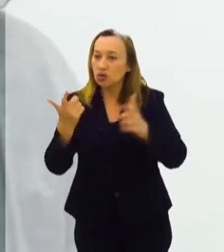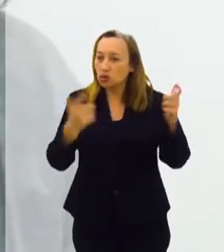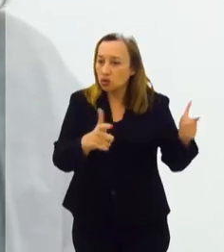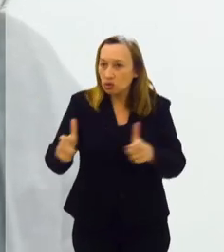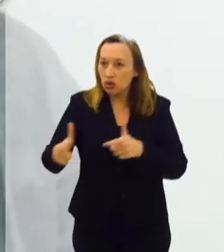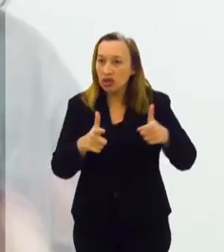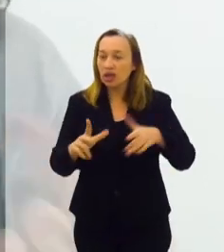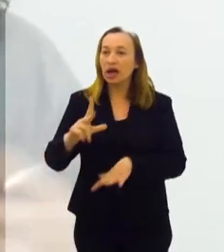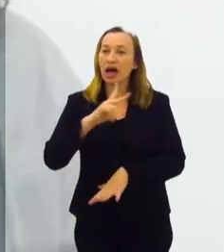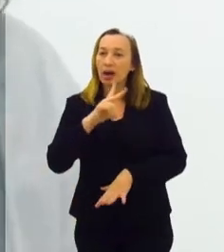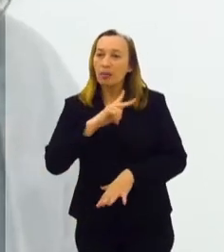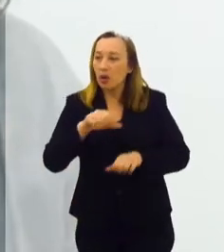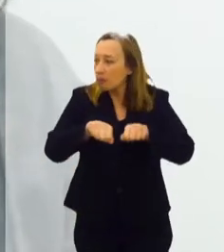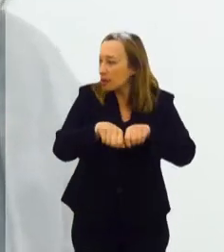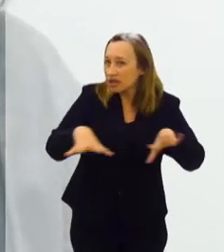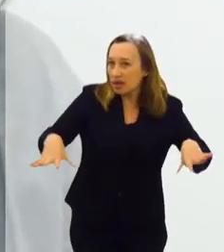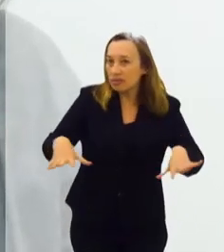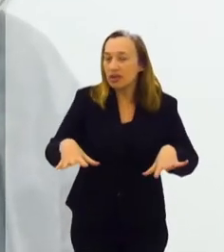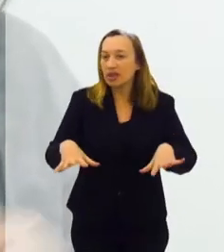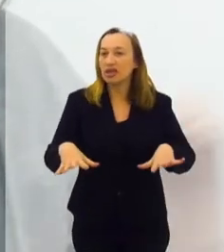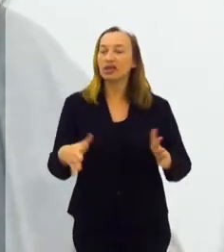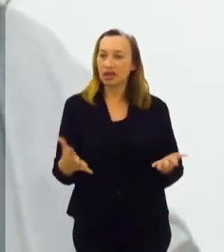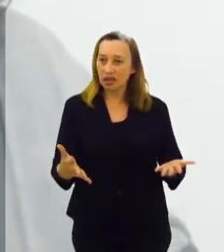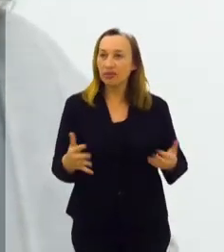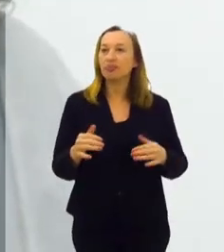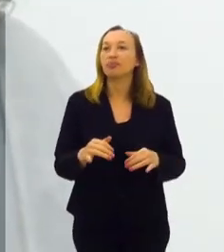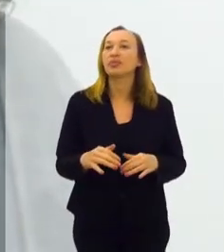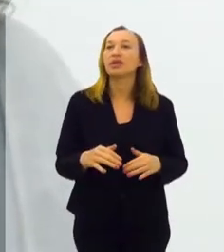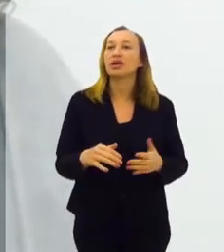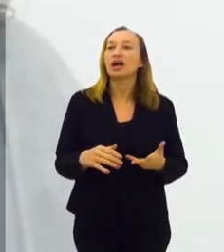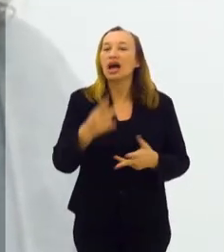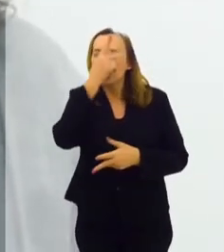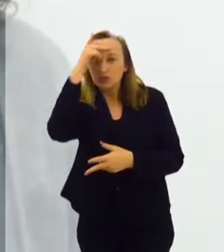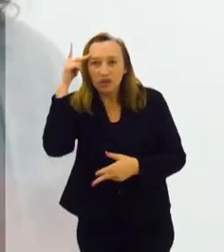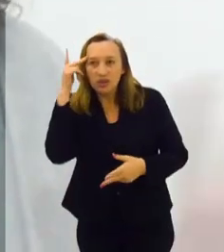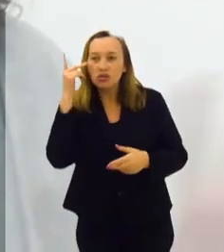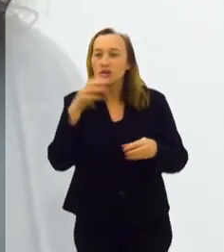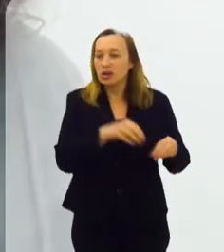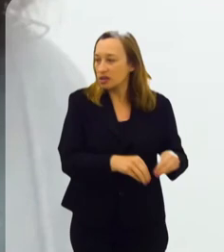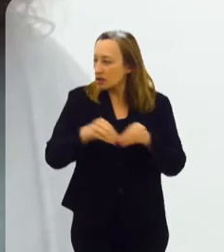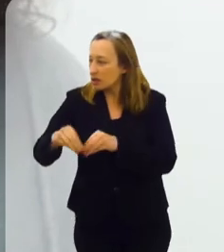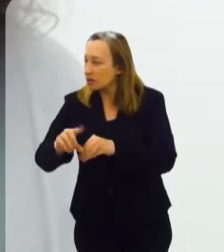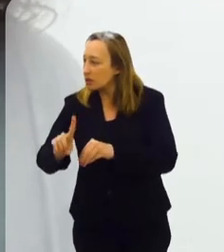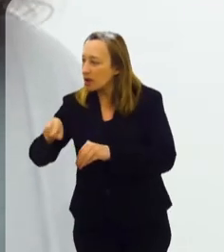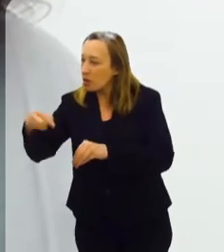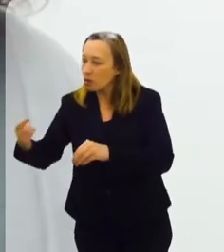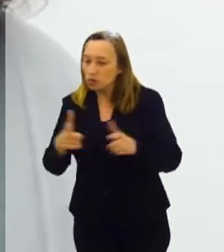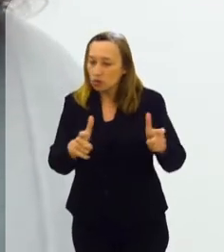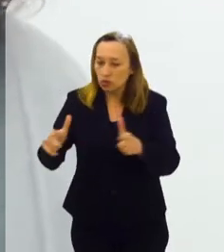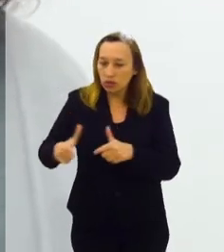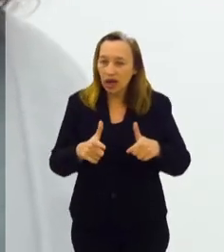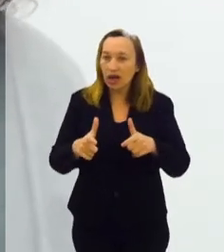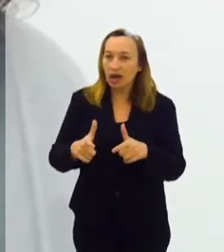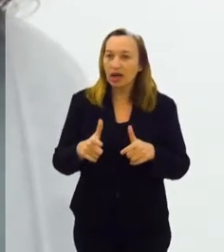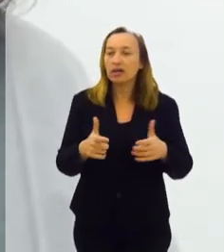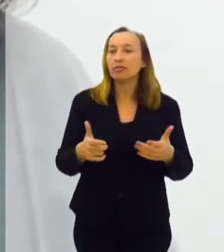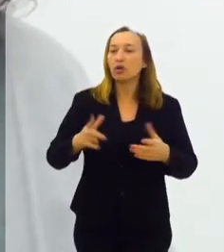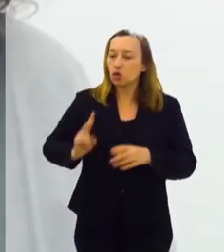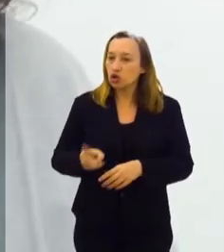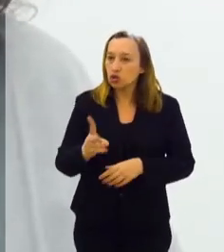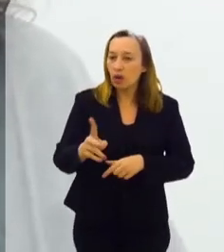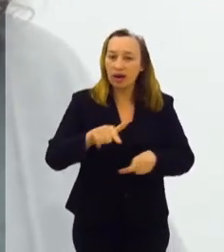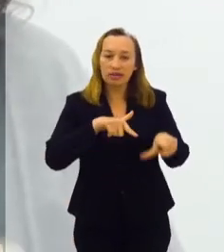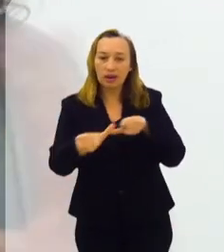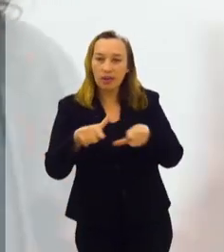produções para esses espaços. A própria pandemia gerou a interiorização, né? As pessoas se deslocaram para onde tinha conexão